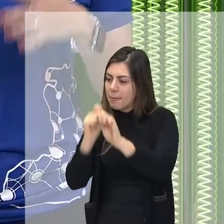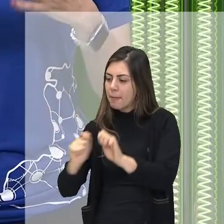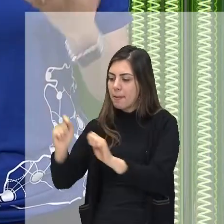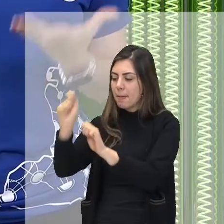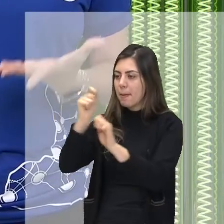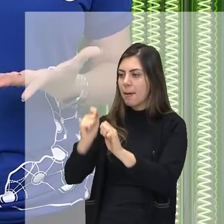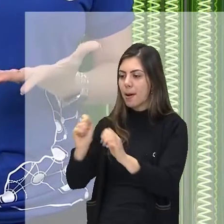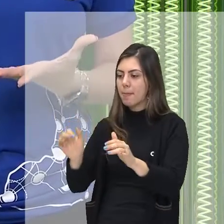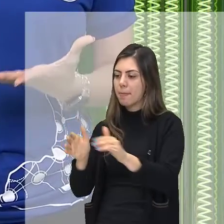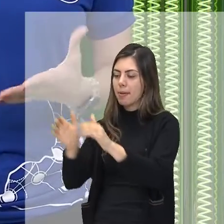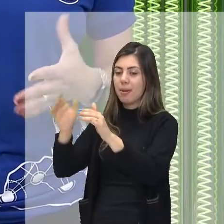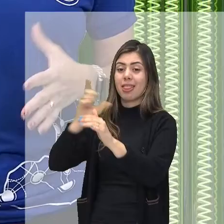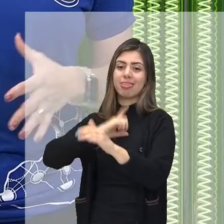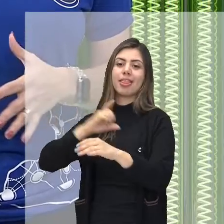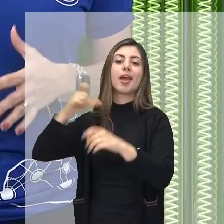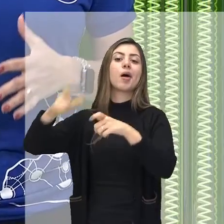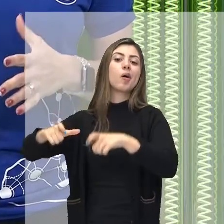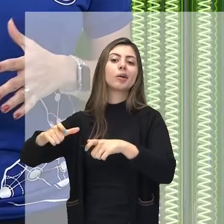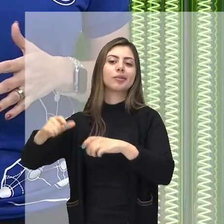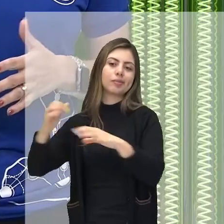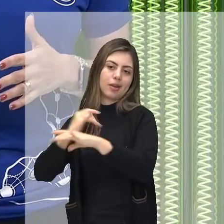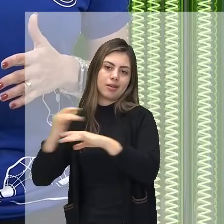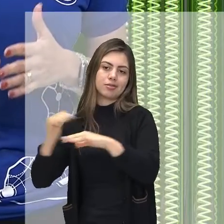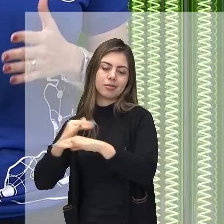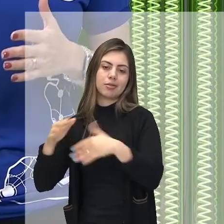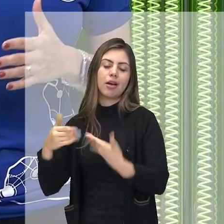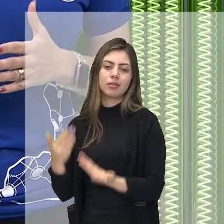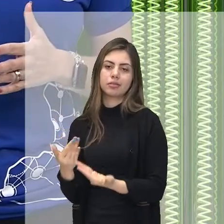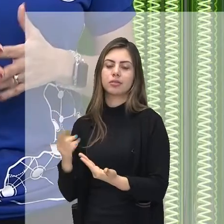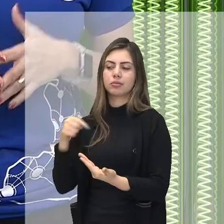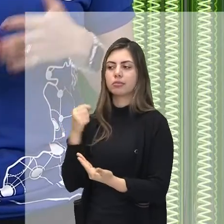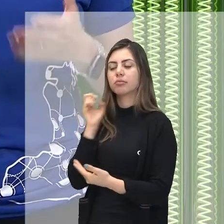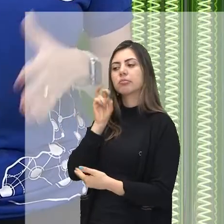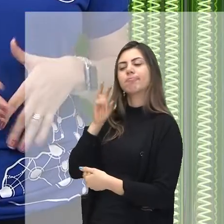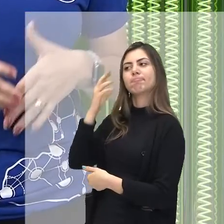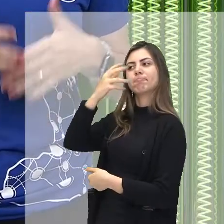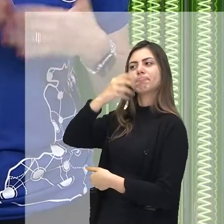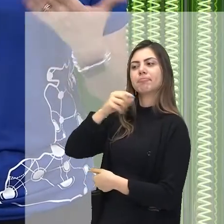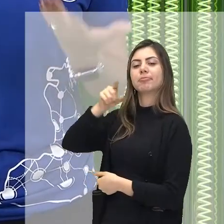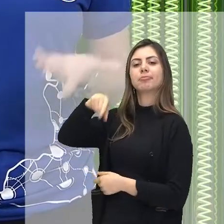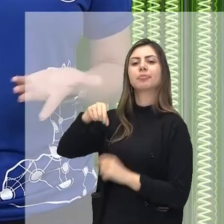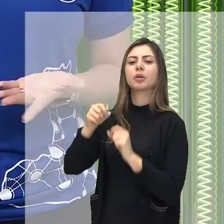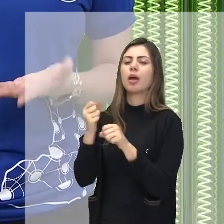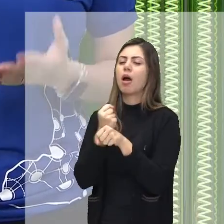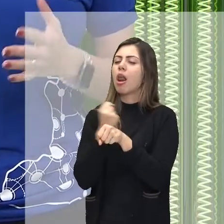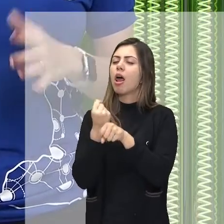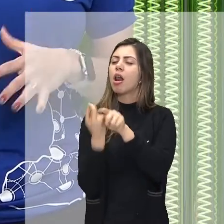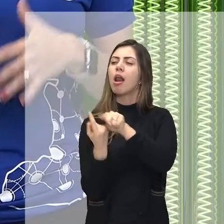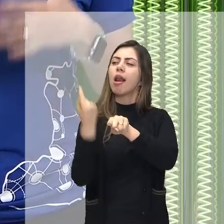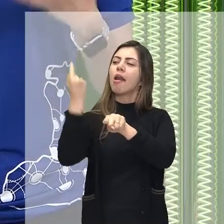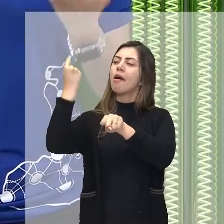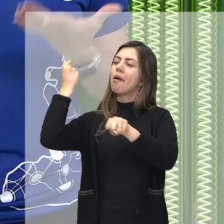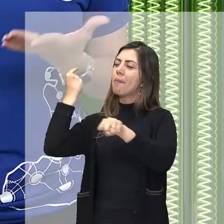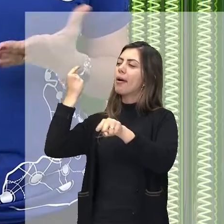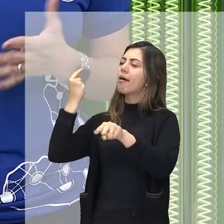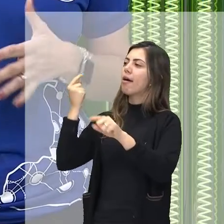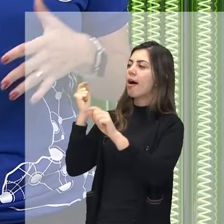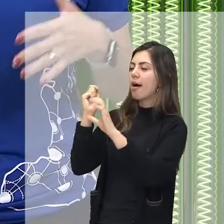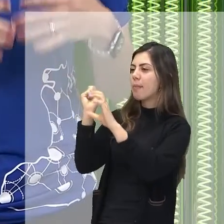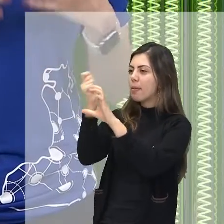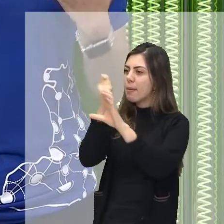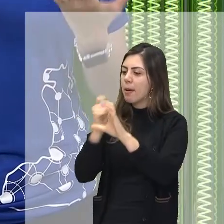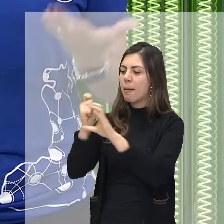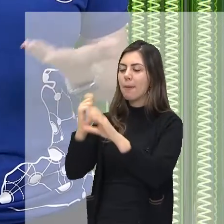monumentos embelezam as cidades, né? São aí retratos de época, de artes